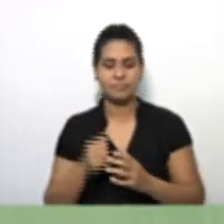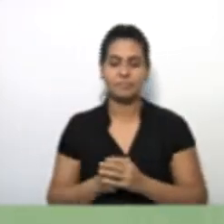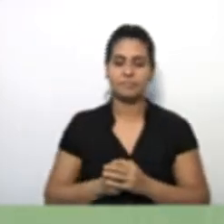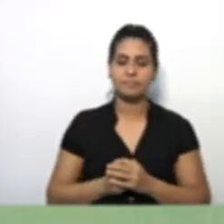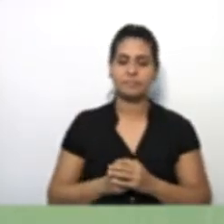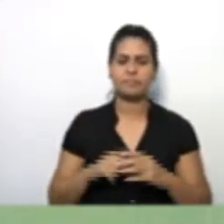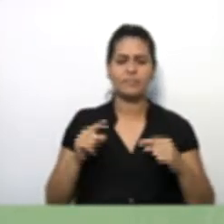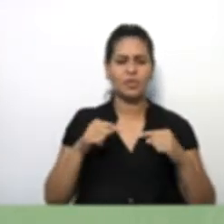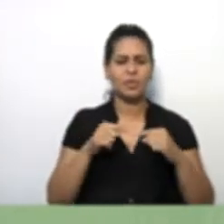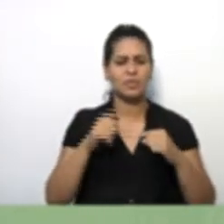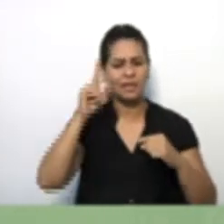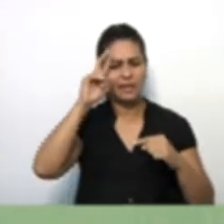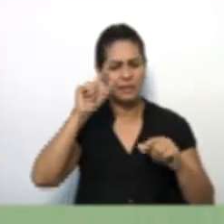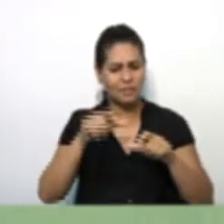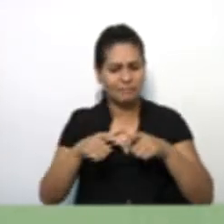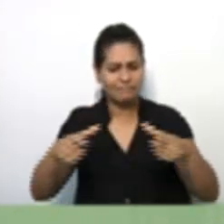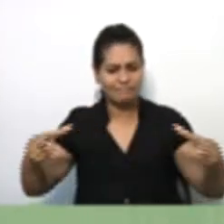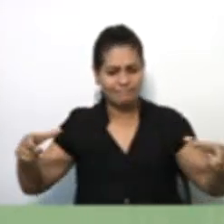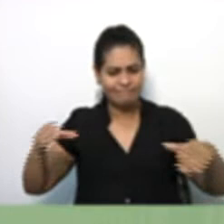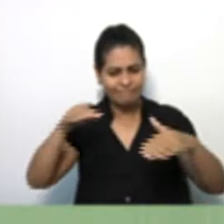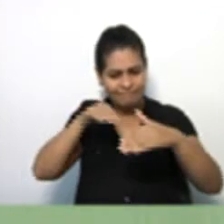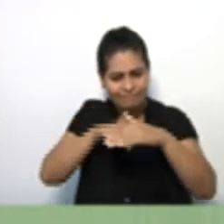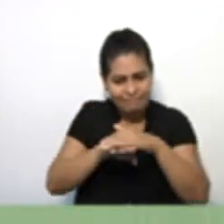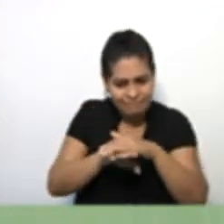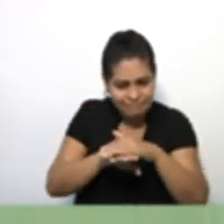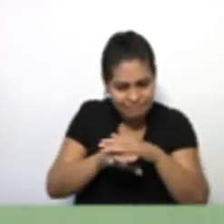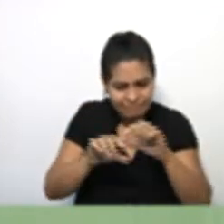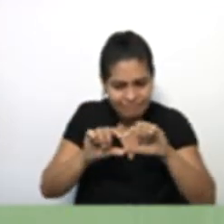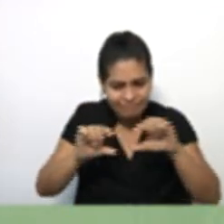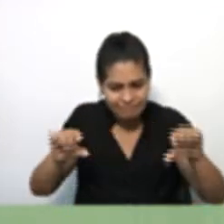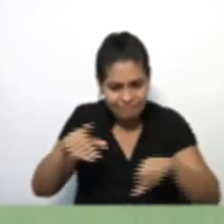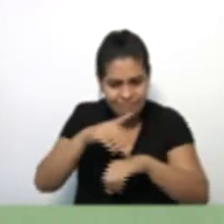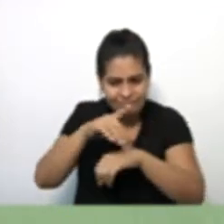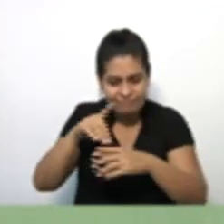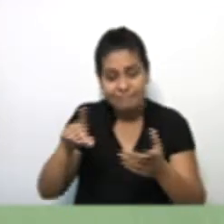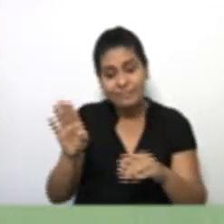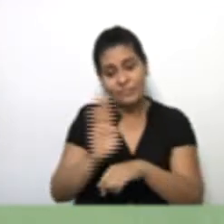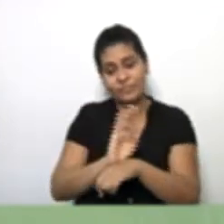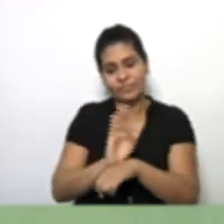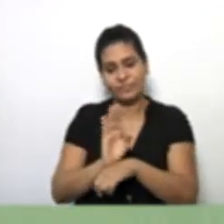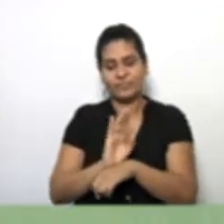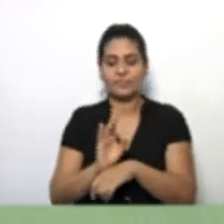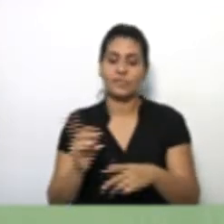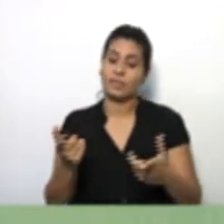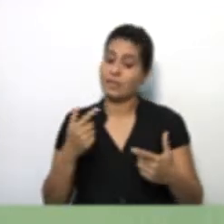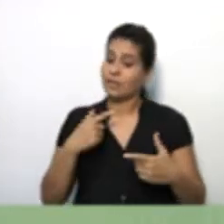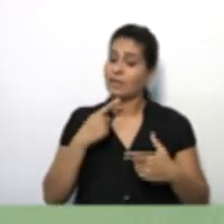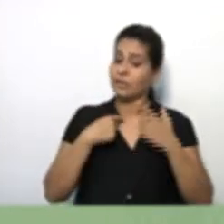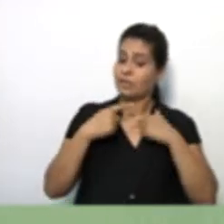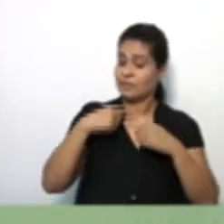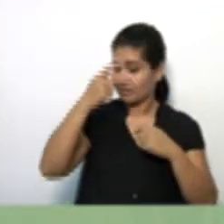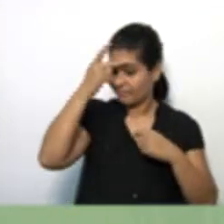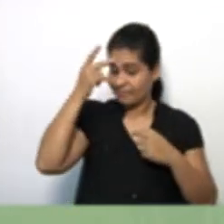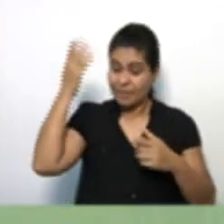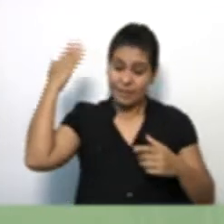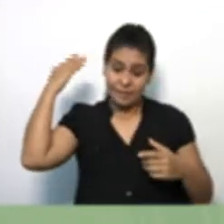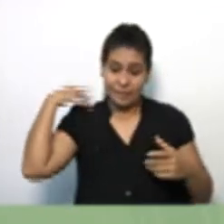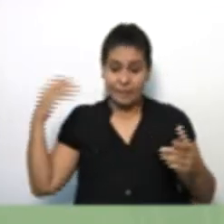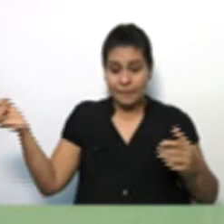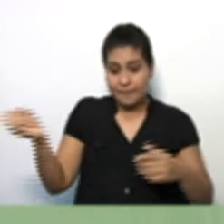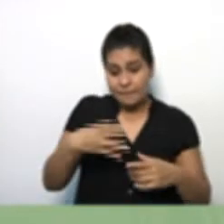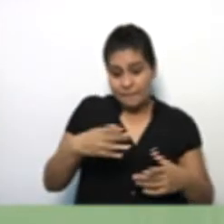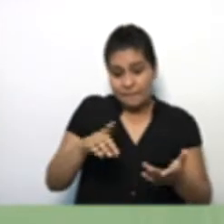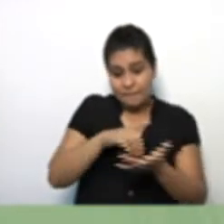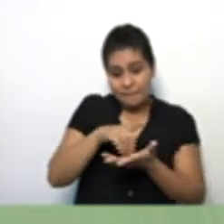indivíduos. Lembra lá do vídeo cassete? Ele atendia uma necessidade? Atendia. Mas só que existia o quê? Alguma tecnologia nova